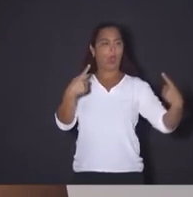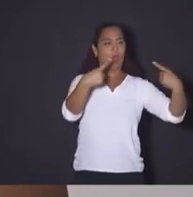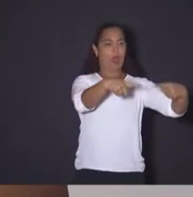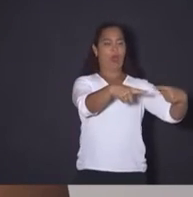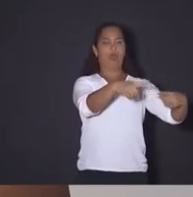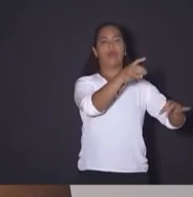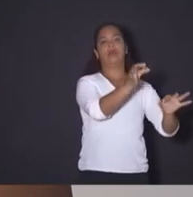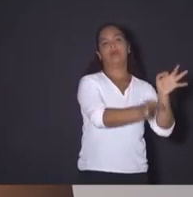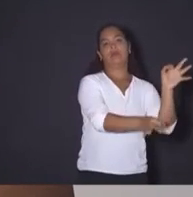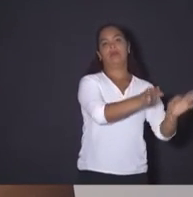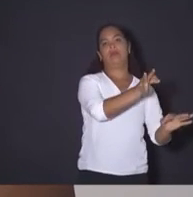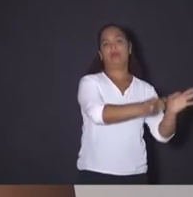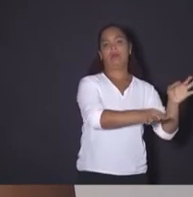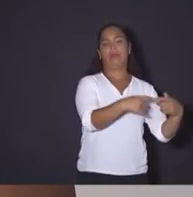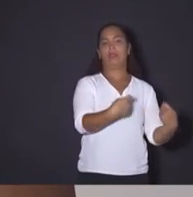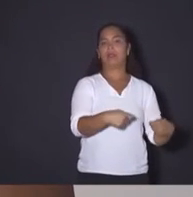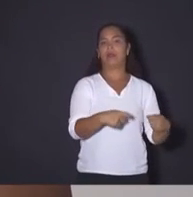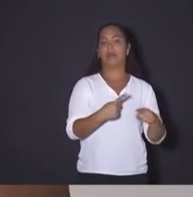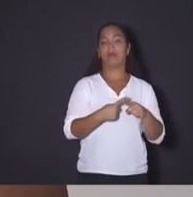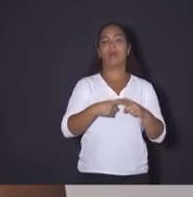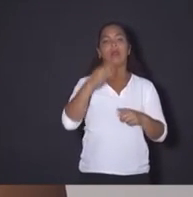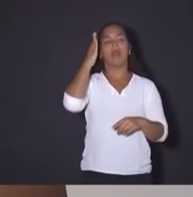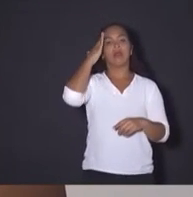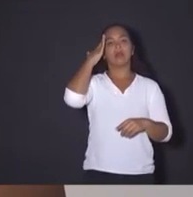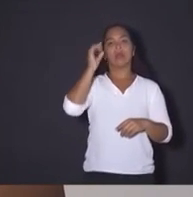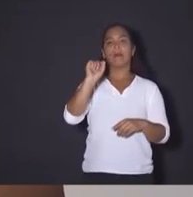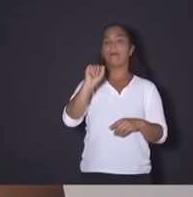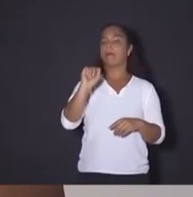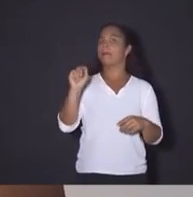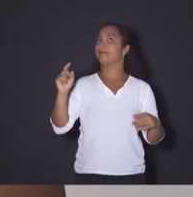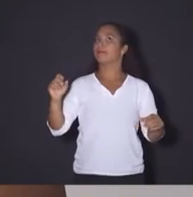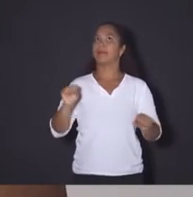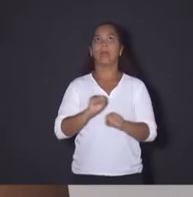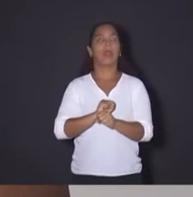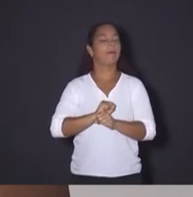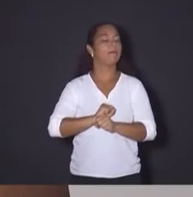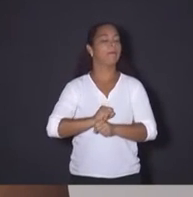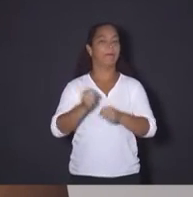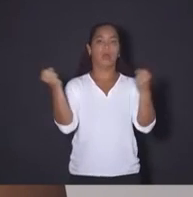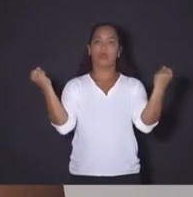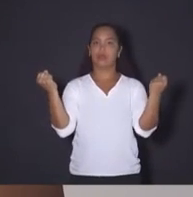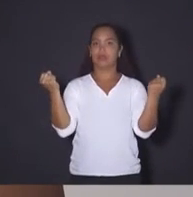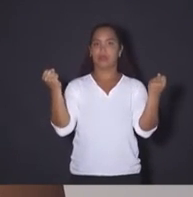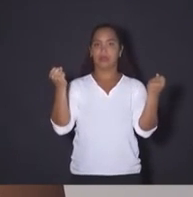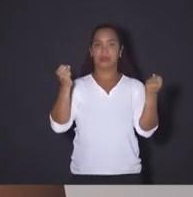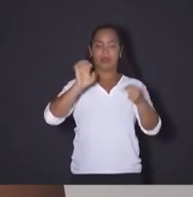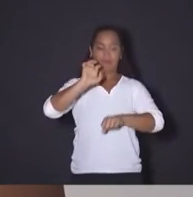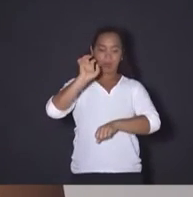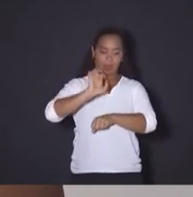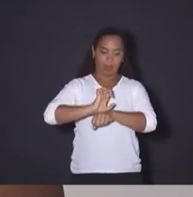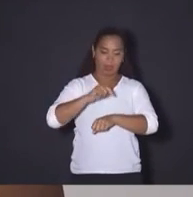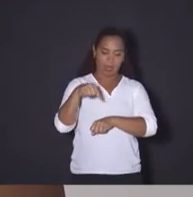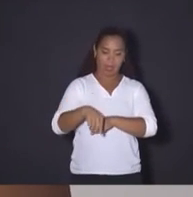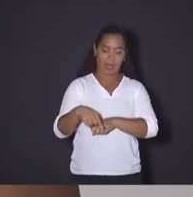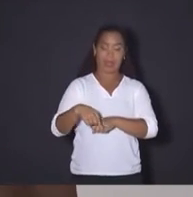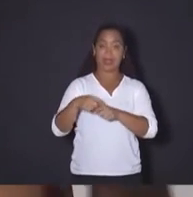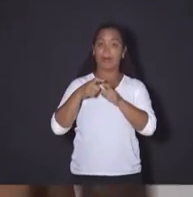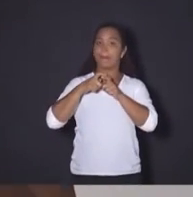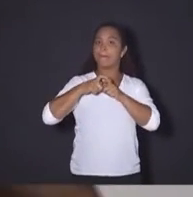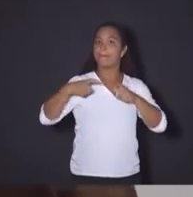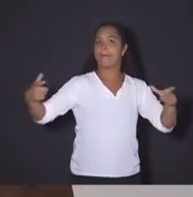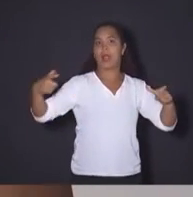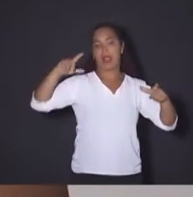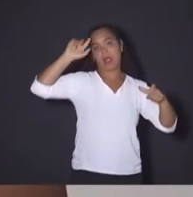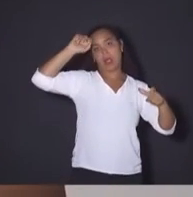nós entendemos que não é possível ter uma situação dessa no estado de maioria negra ea